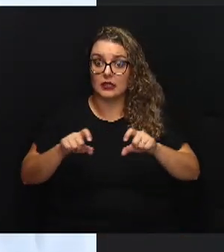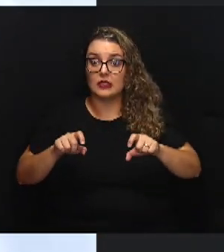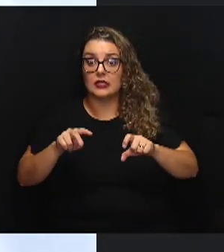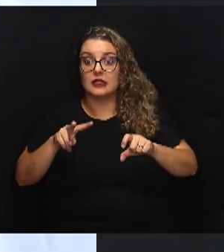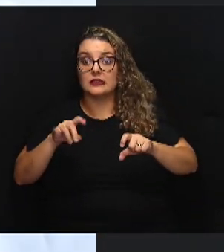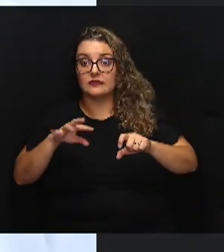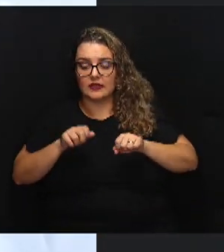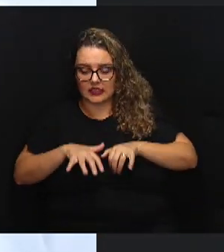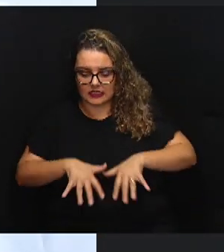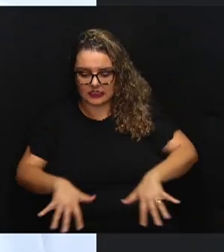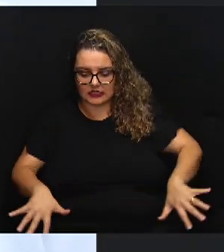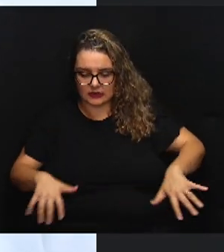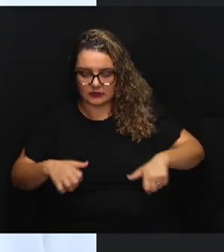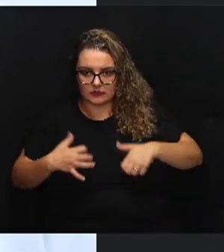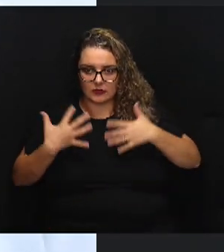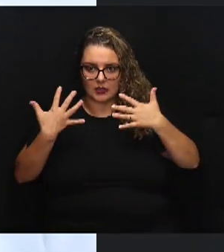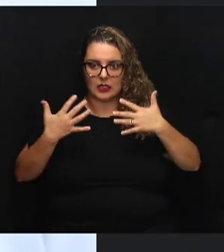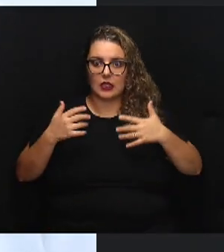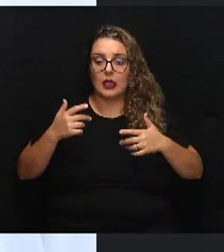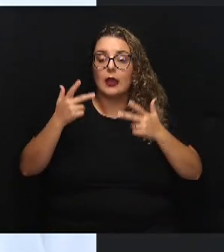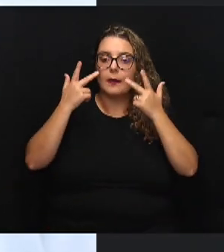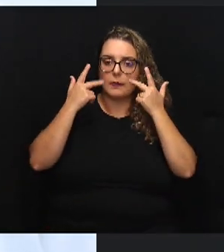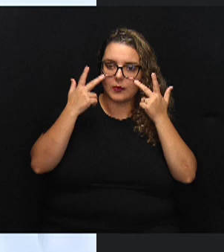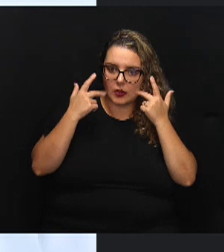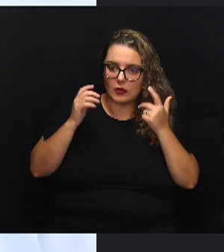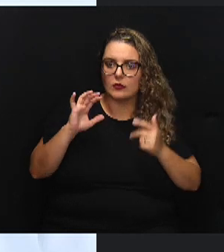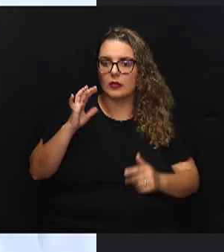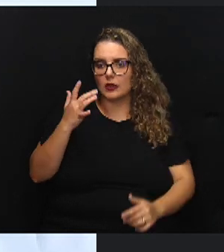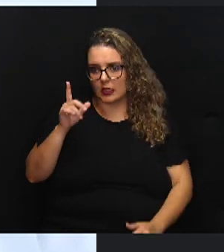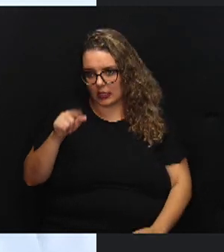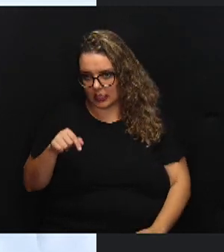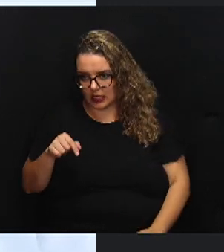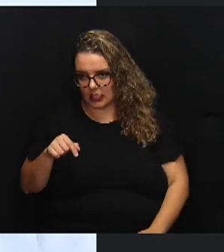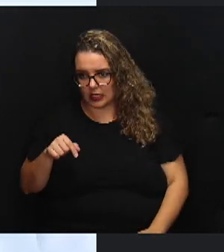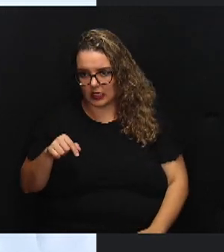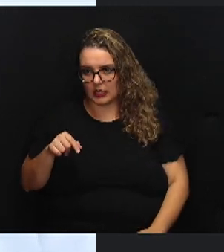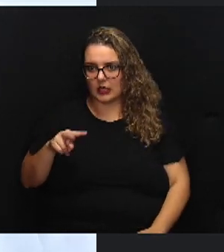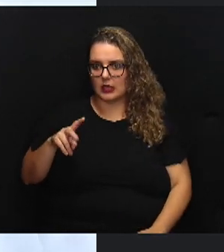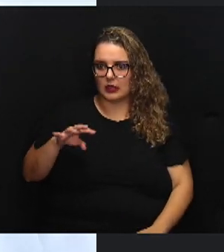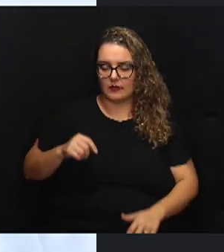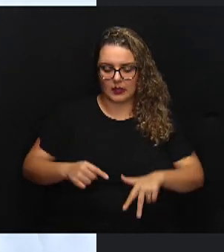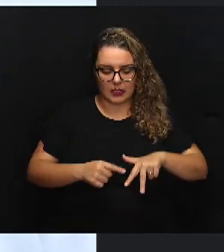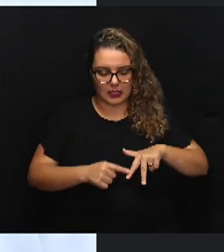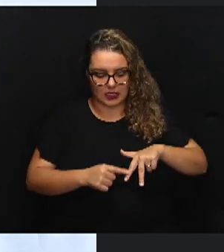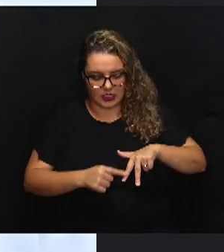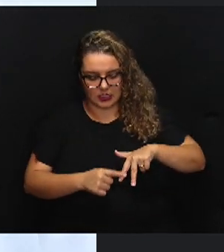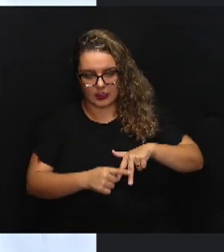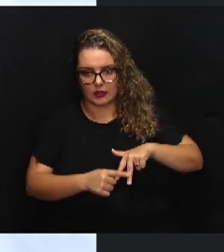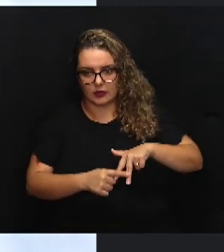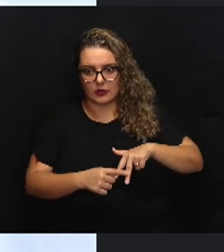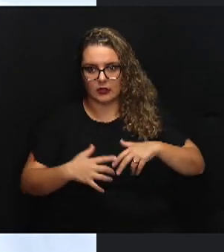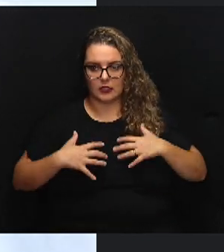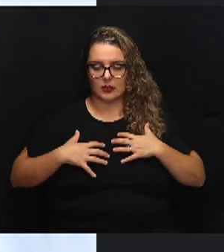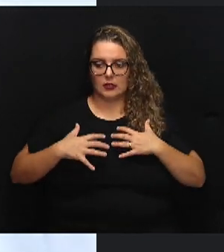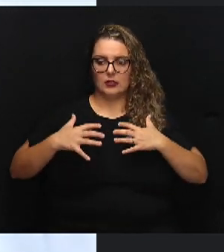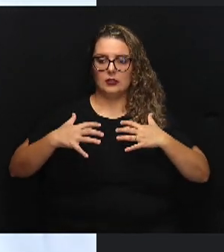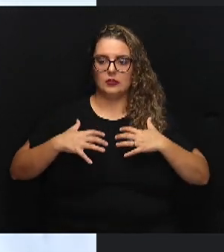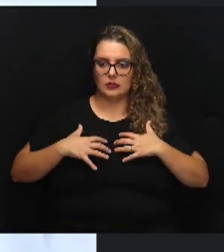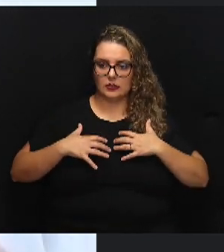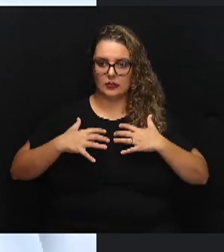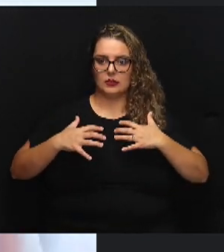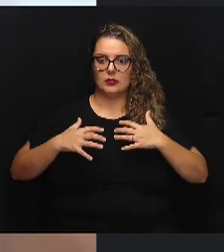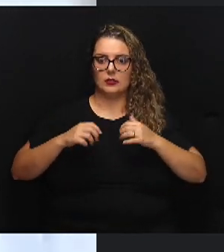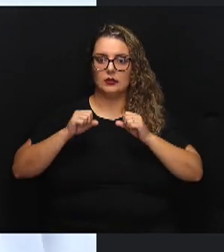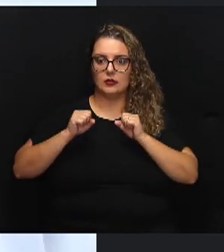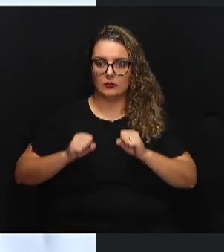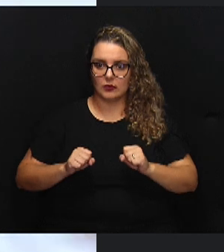veias. As veias mais comuns em que isso acontece são as veias da perna e no pulmão. E no pulmão pode